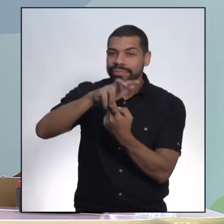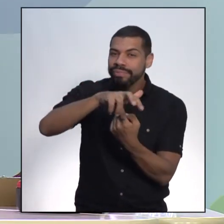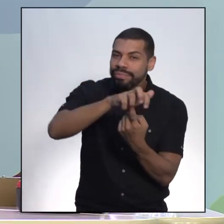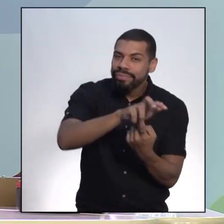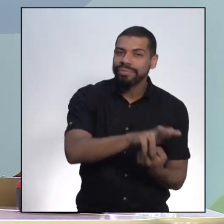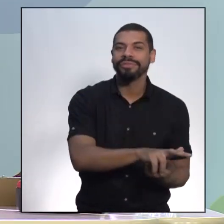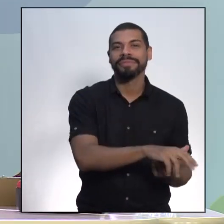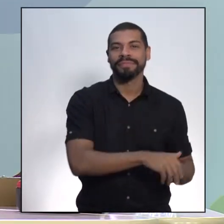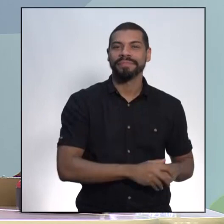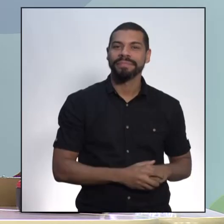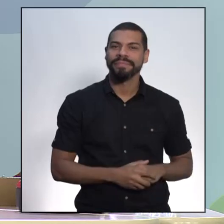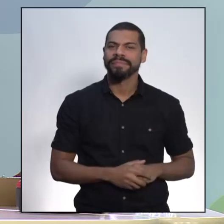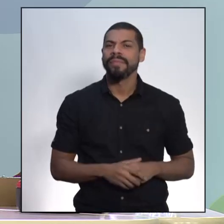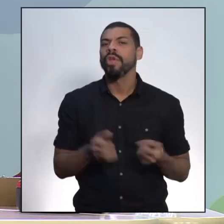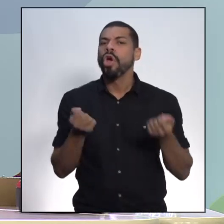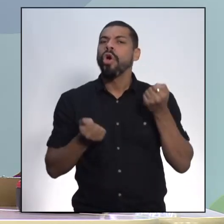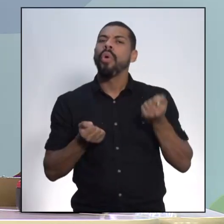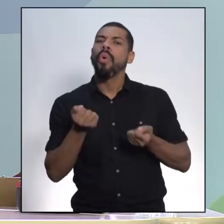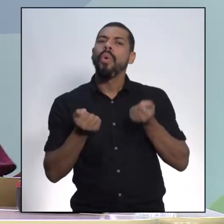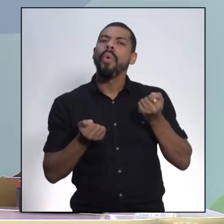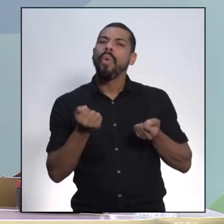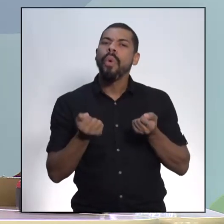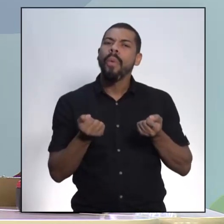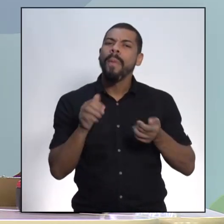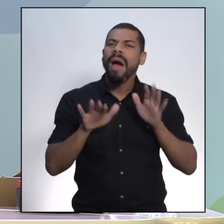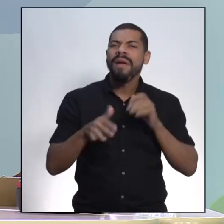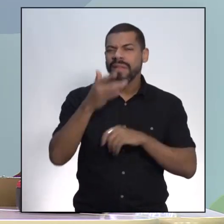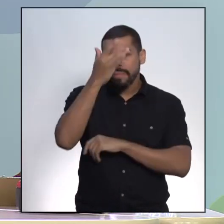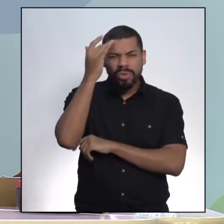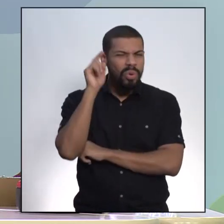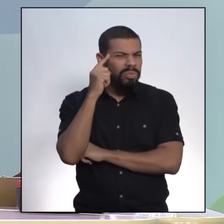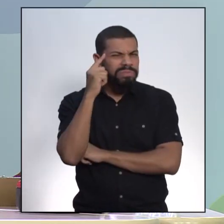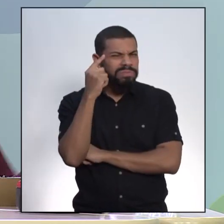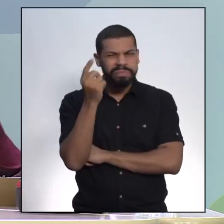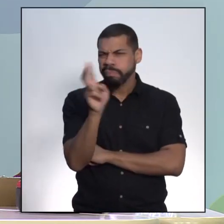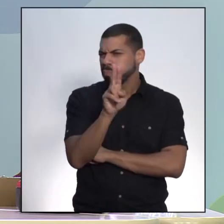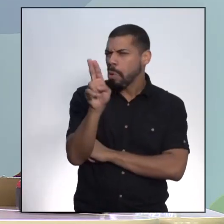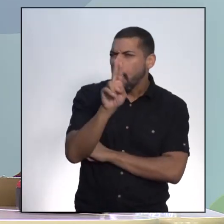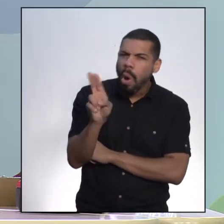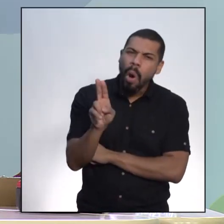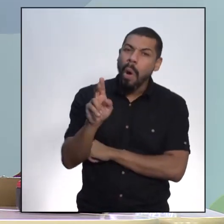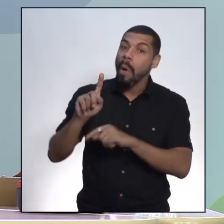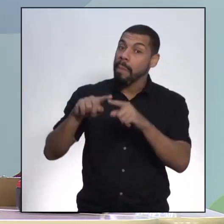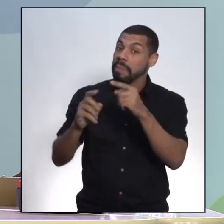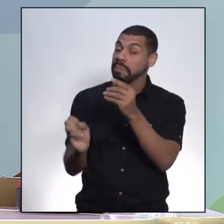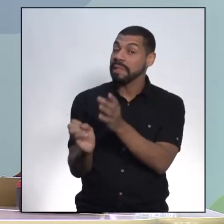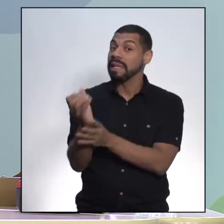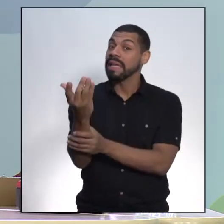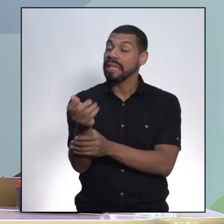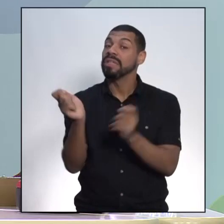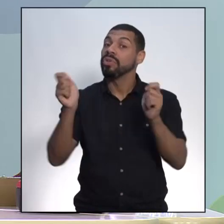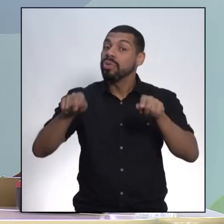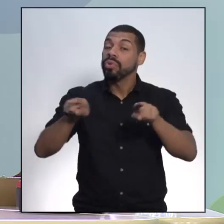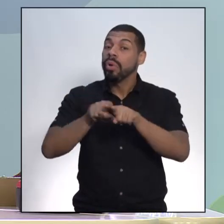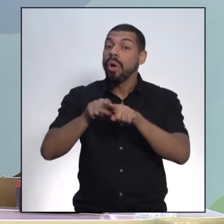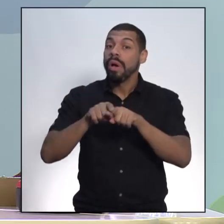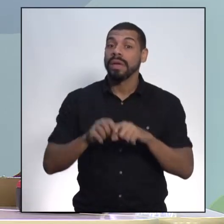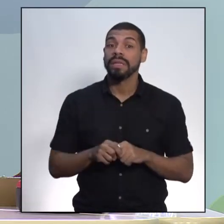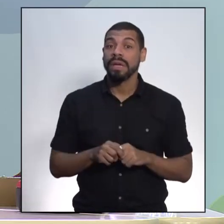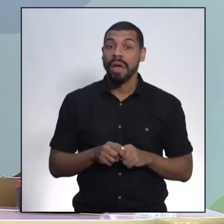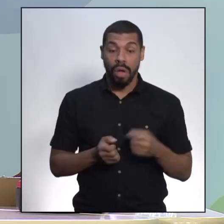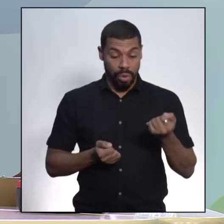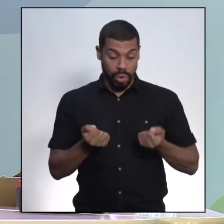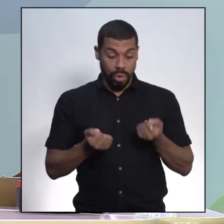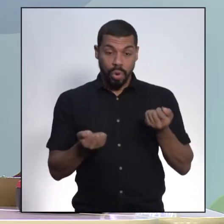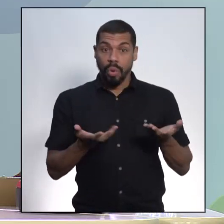Carl Benz. Porque esse inventor, a gente parece que não ouve muito, mas olha que interessante, ele fez uma invenção da qual nos permite a